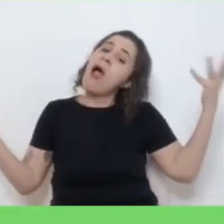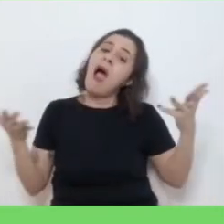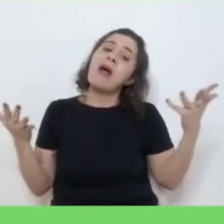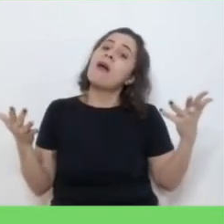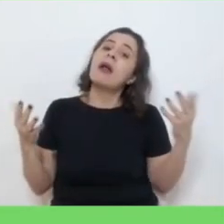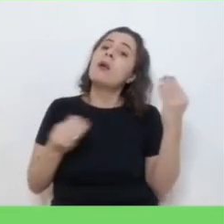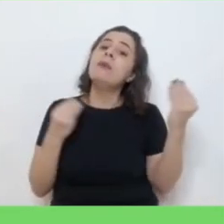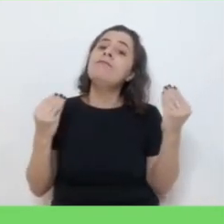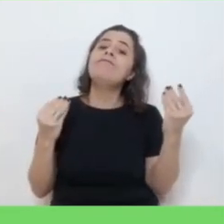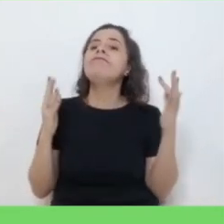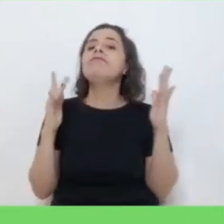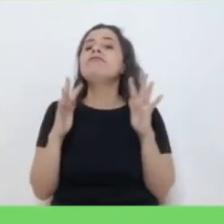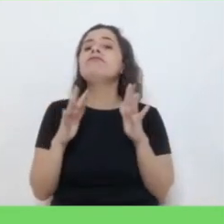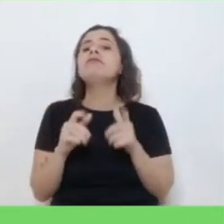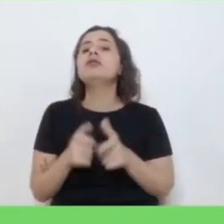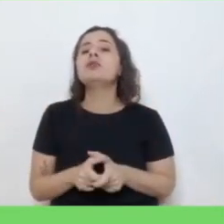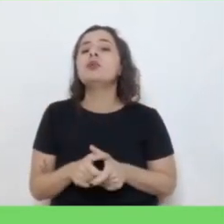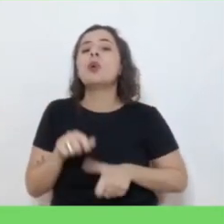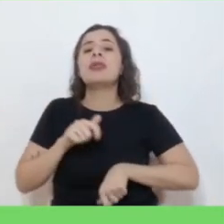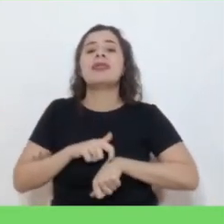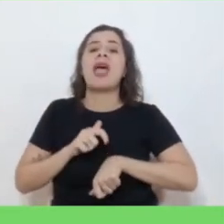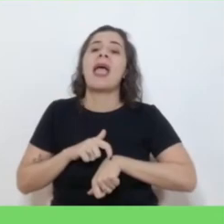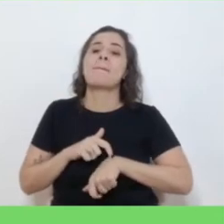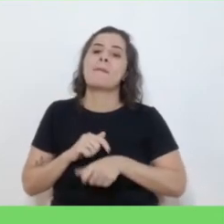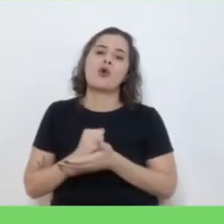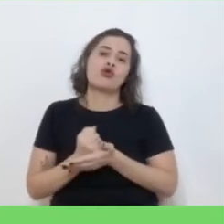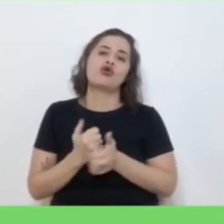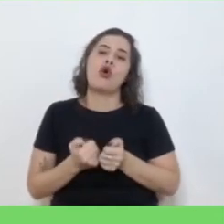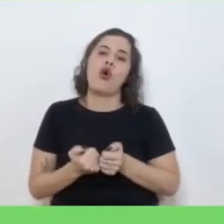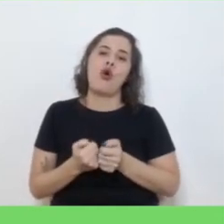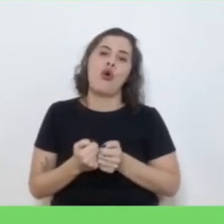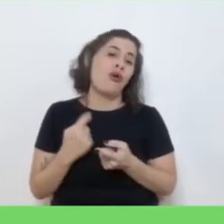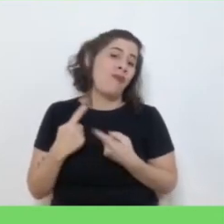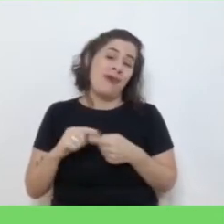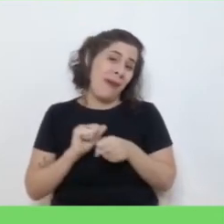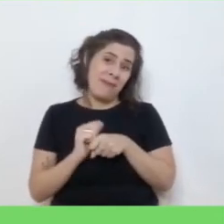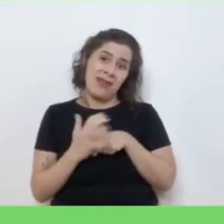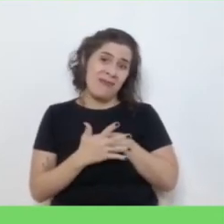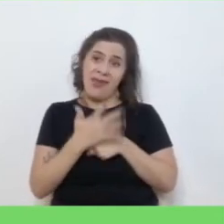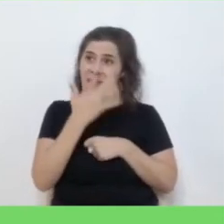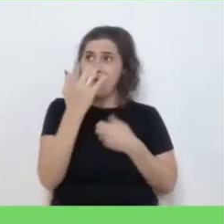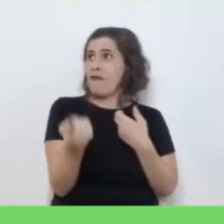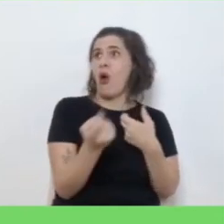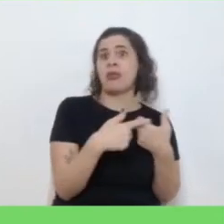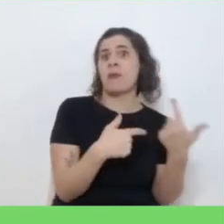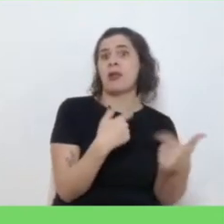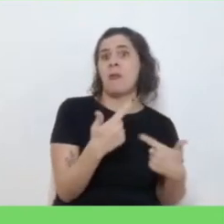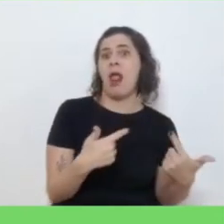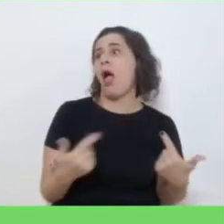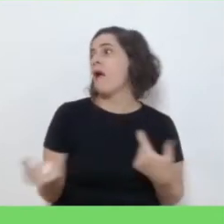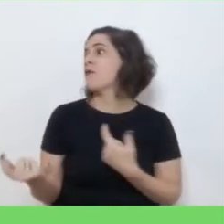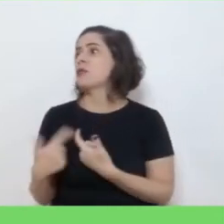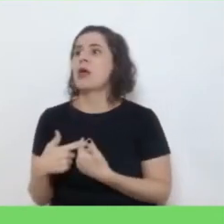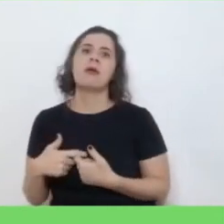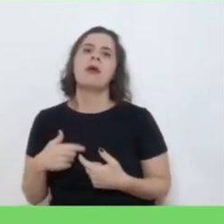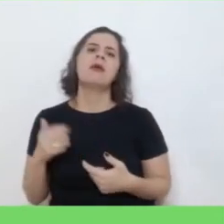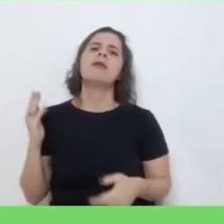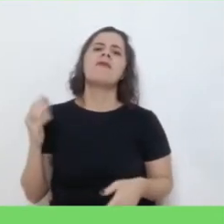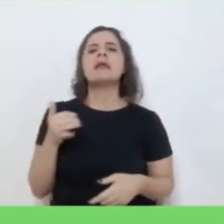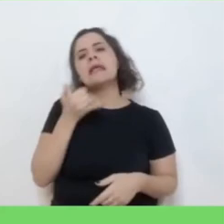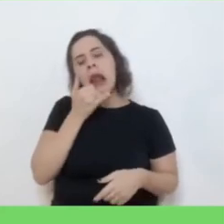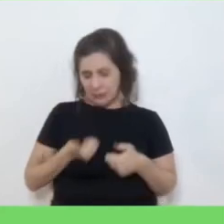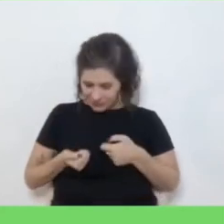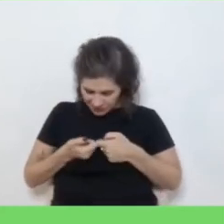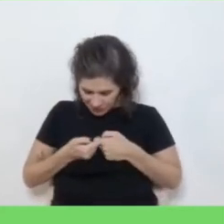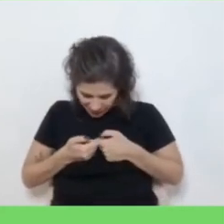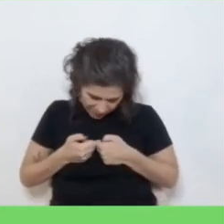né? Pós-pandemia, né? Diminuiu consideravelmente porque as pessoas tiveram que voltar para a rua. Você não fica andando com o celular muito,